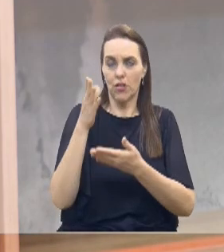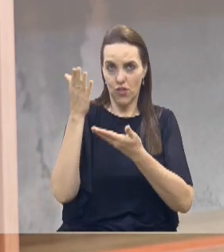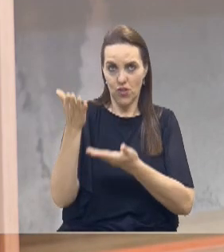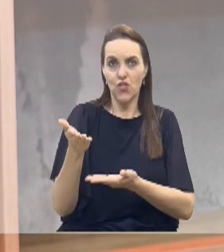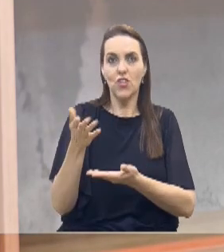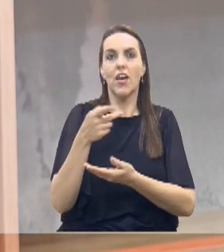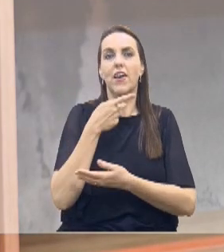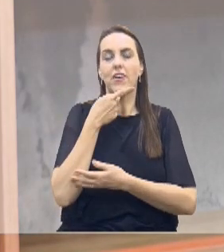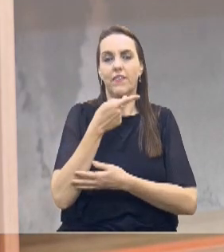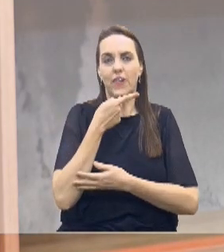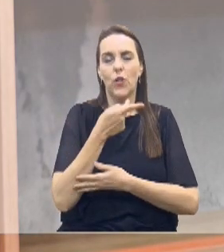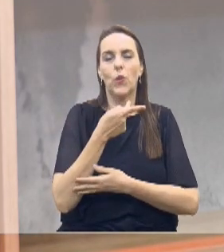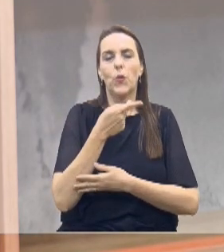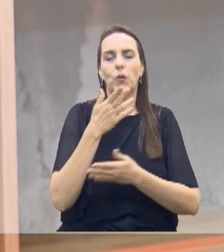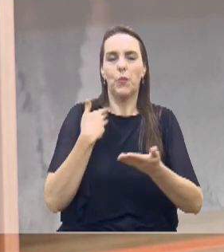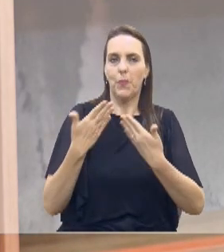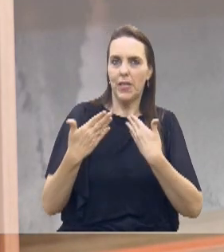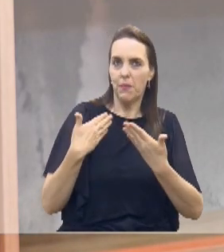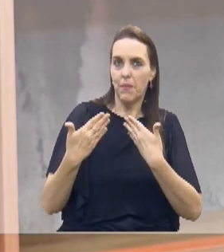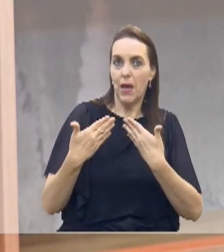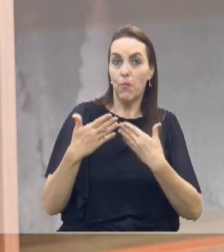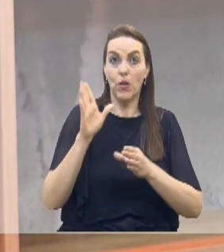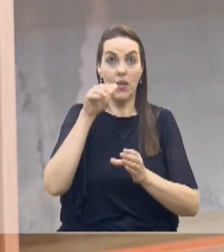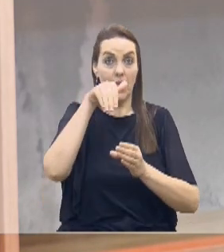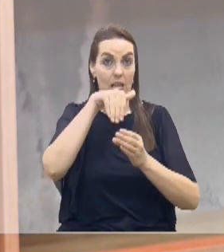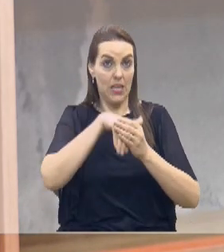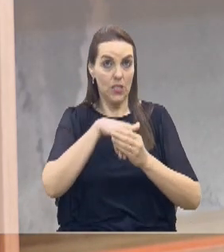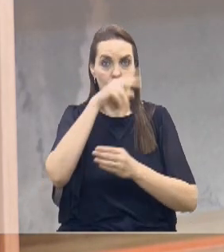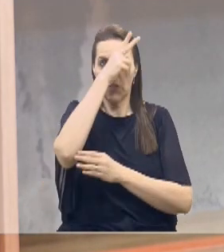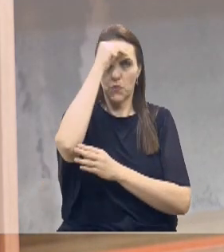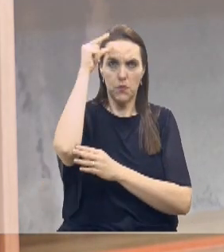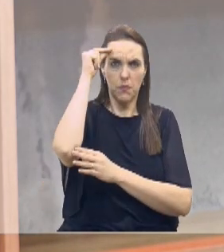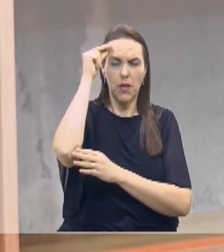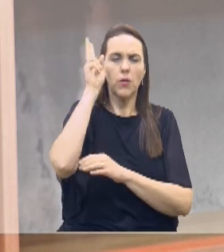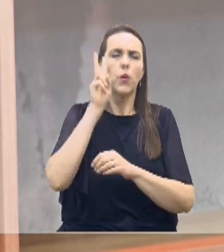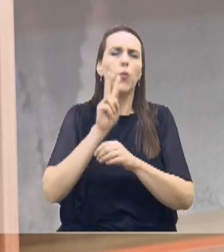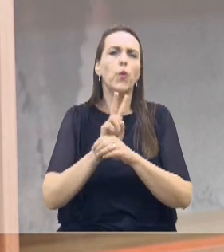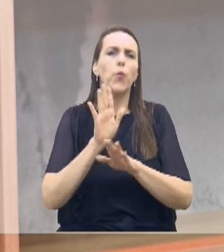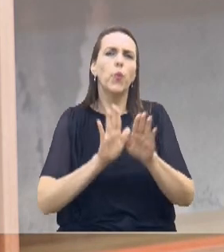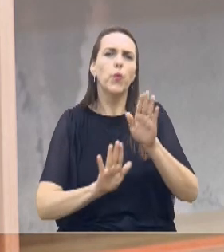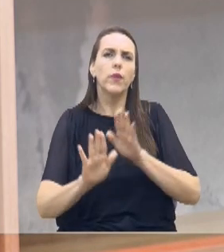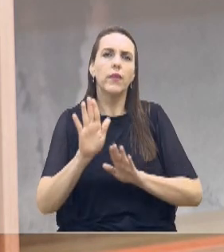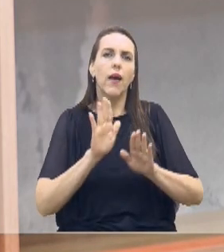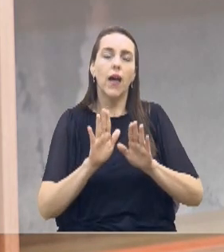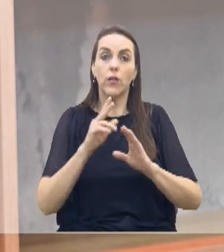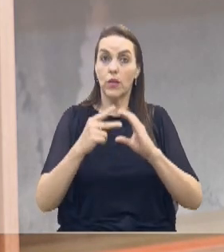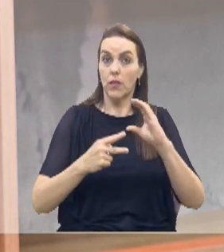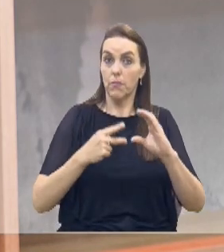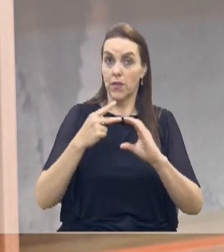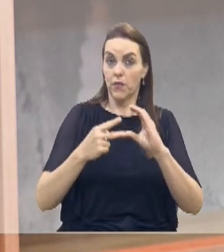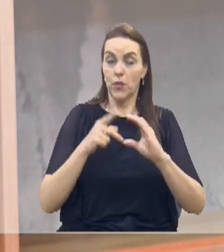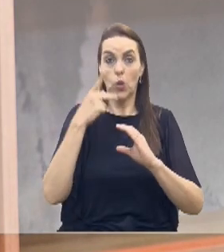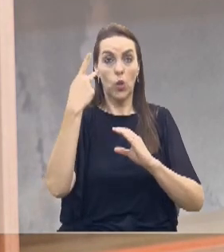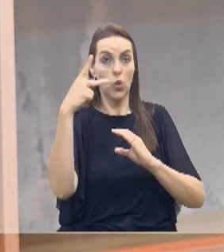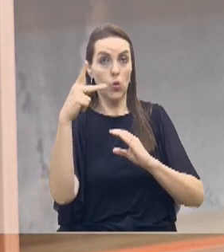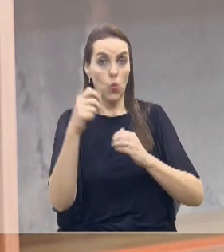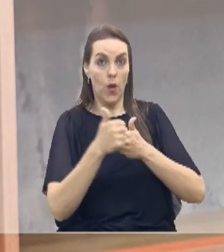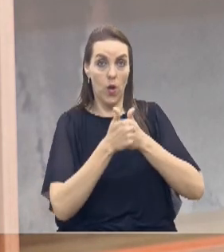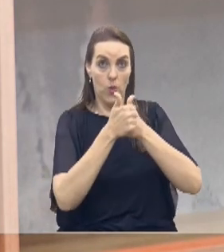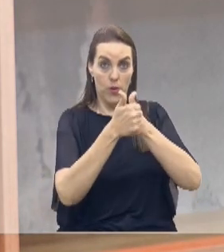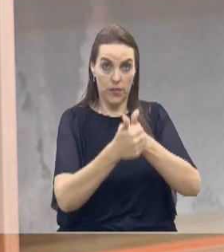bate-papo, foram as eleições municipais. E houve todo um cuidado da Câmara sob a sua orientação, no sentido